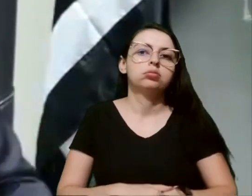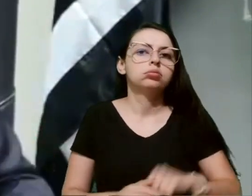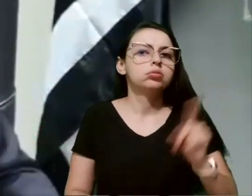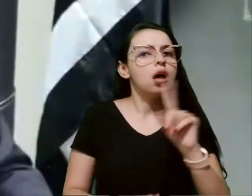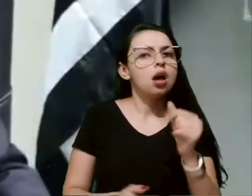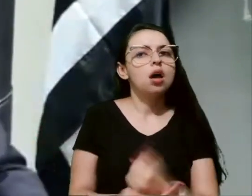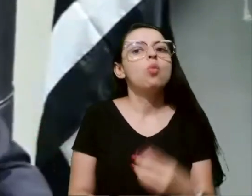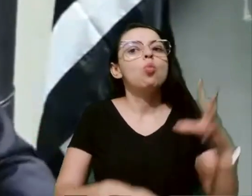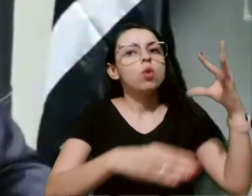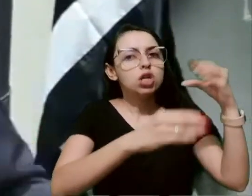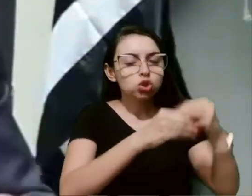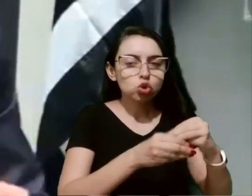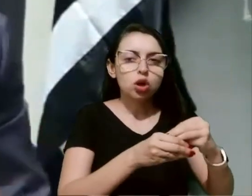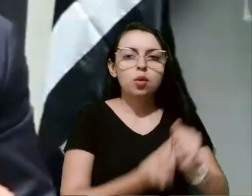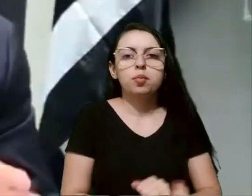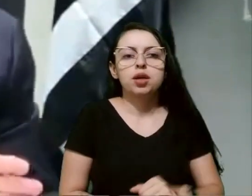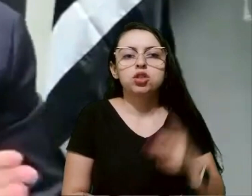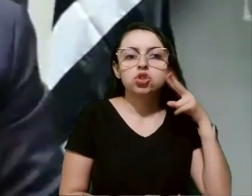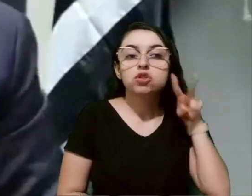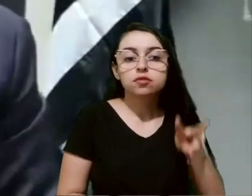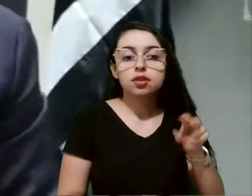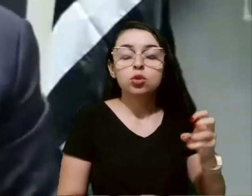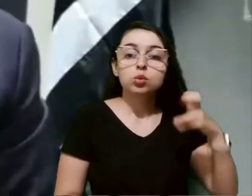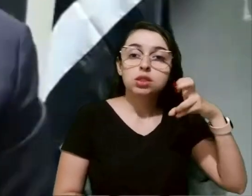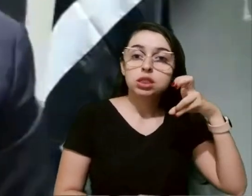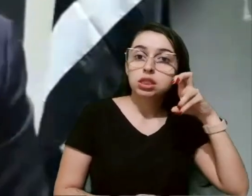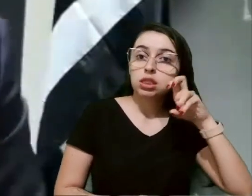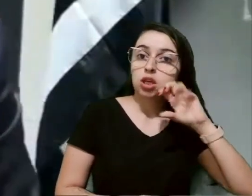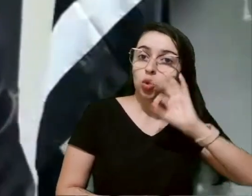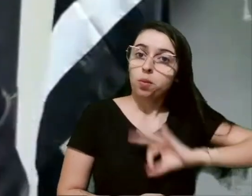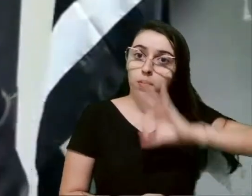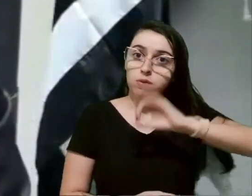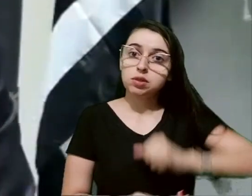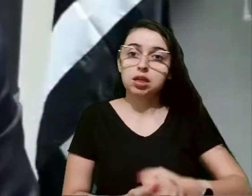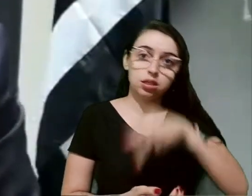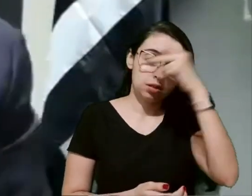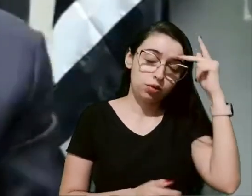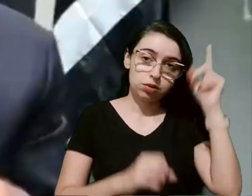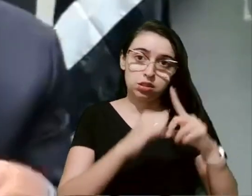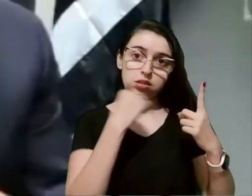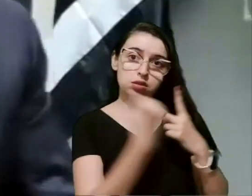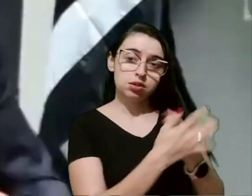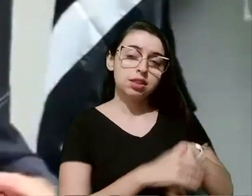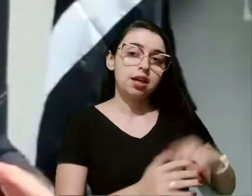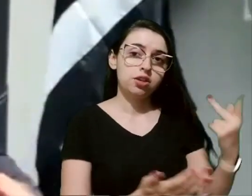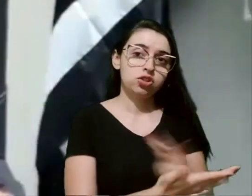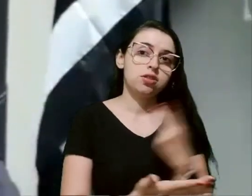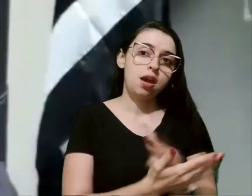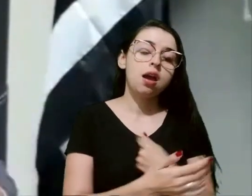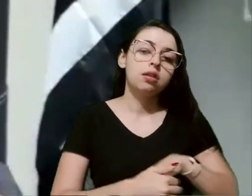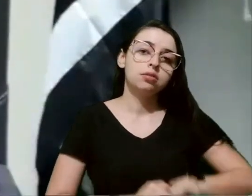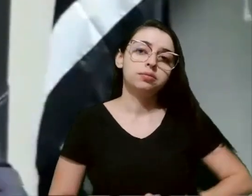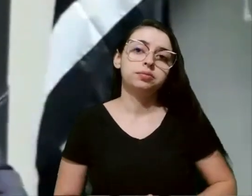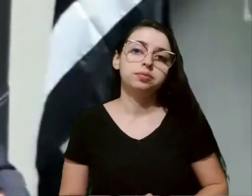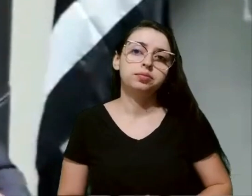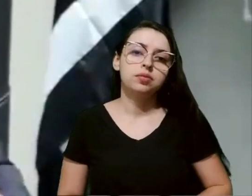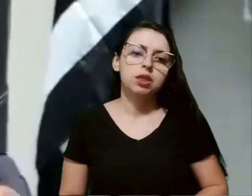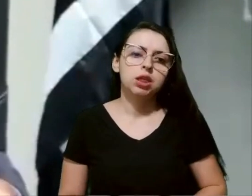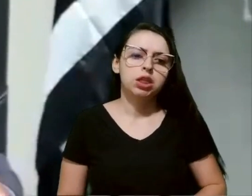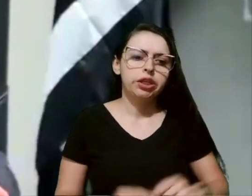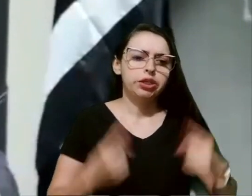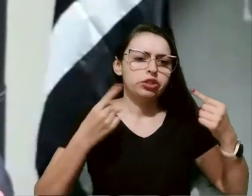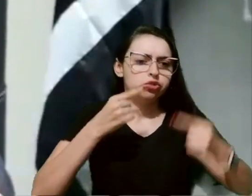com 5%, os economistas olham 95%. Então, só que os nossos 5% eles são